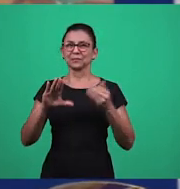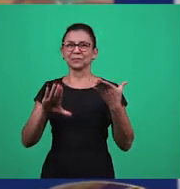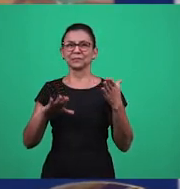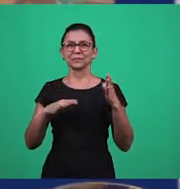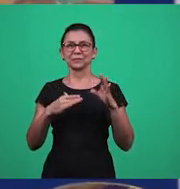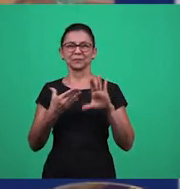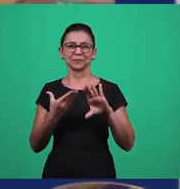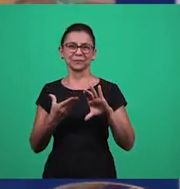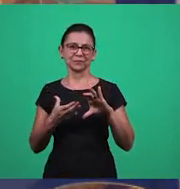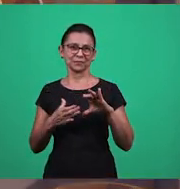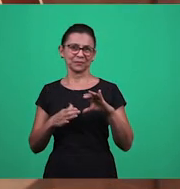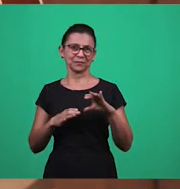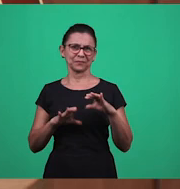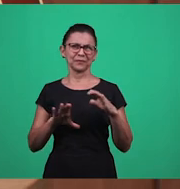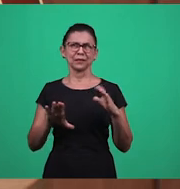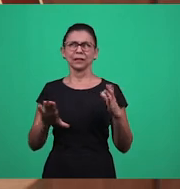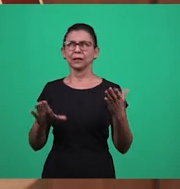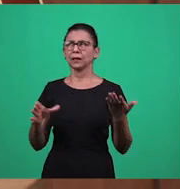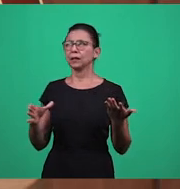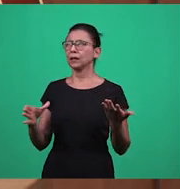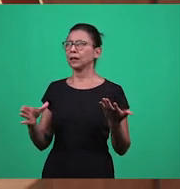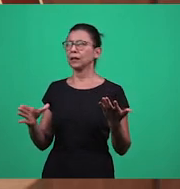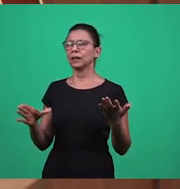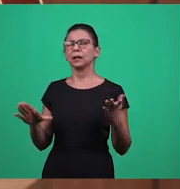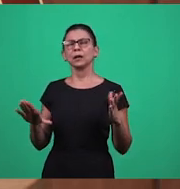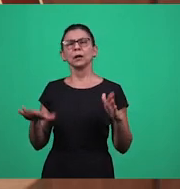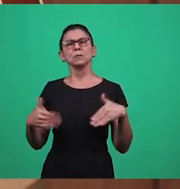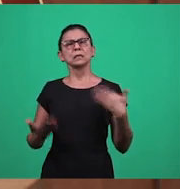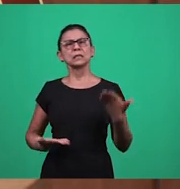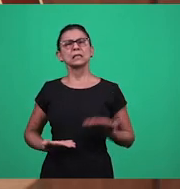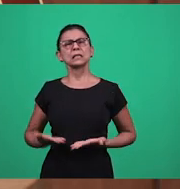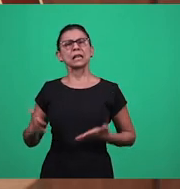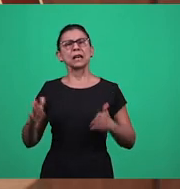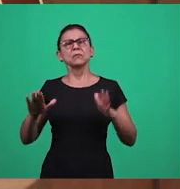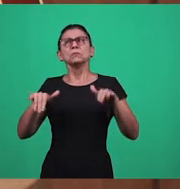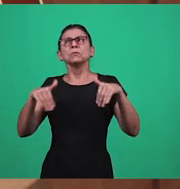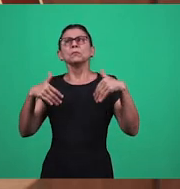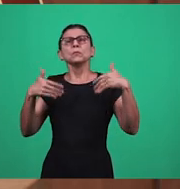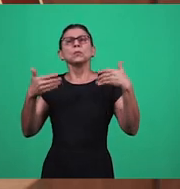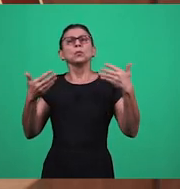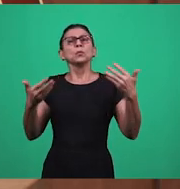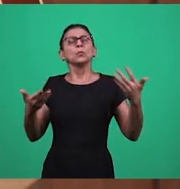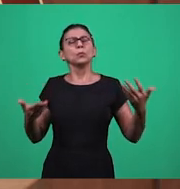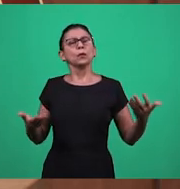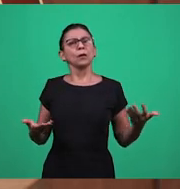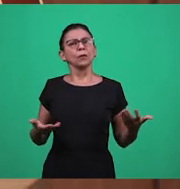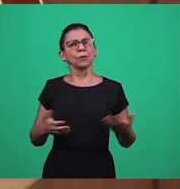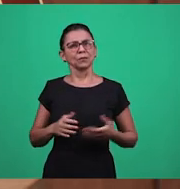vamos cantar. Mas qual é esse servo?